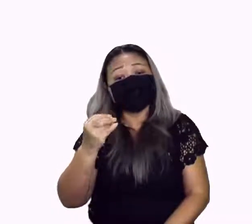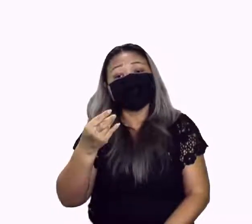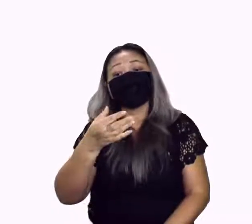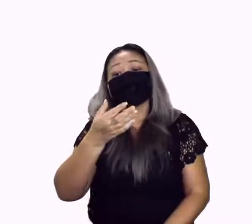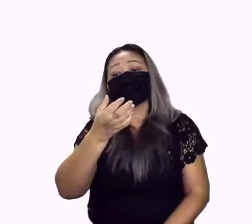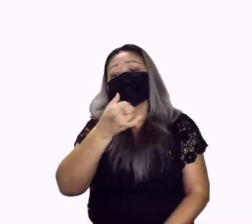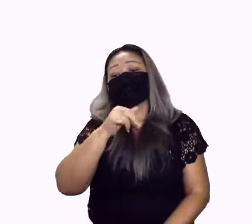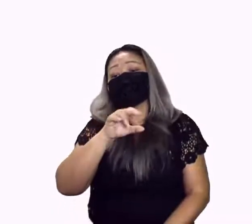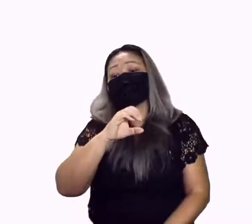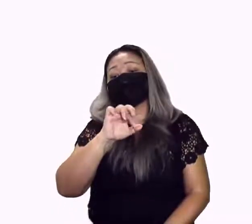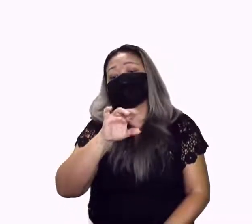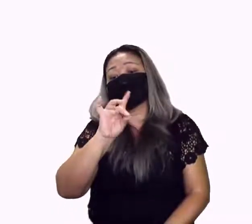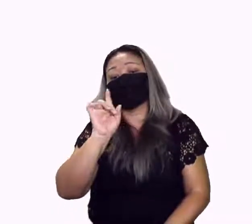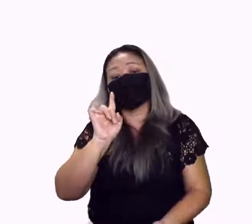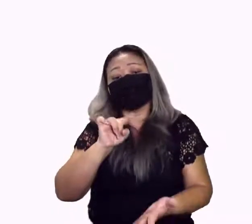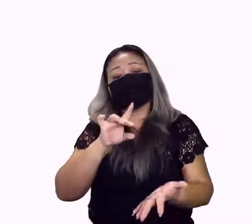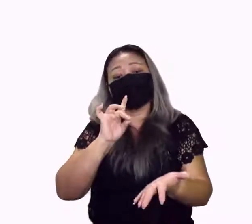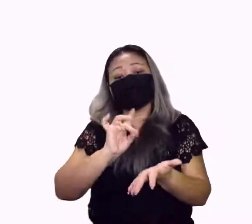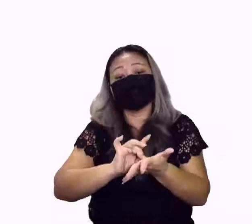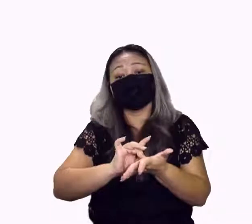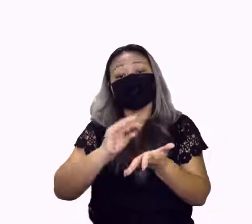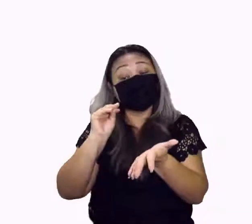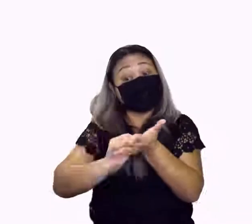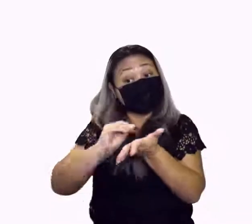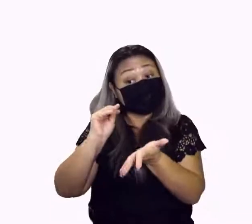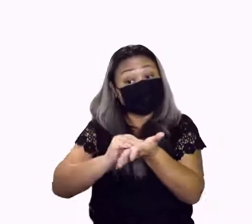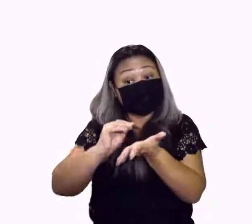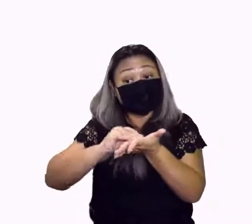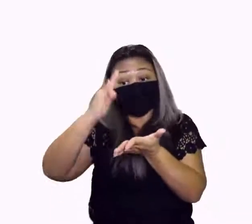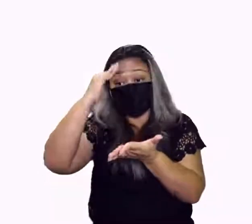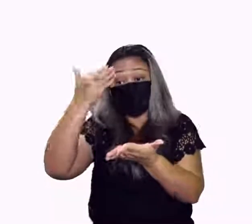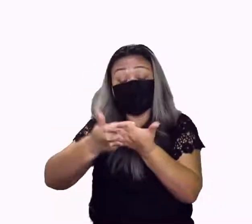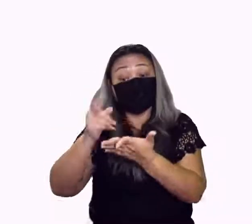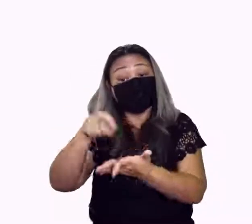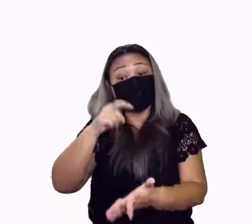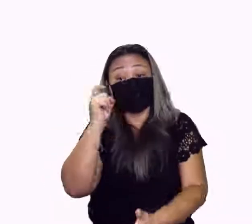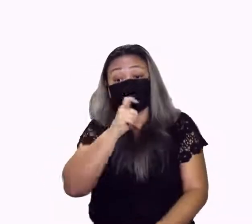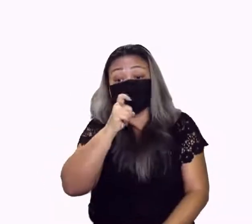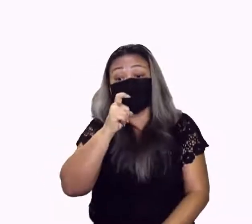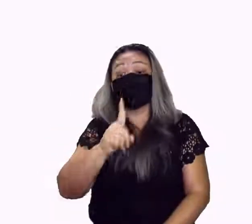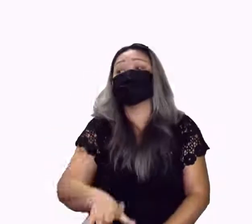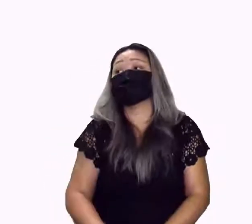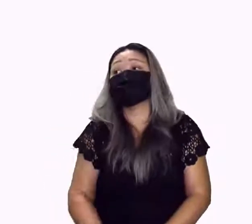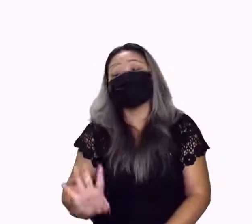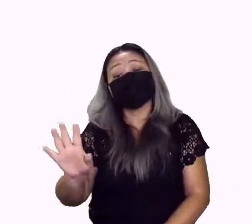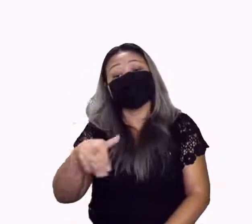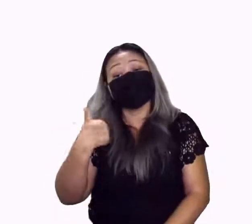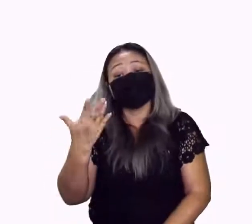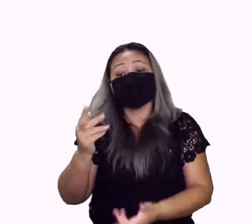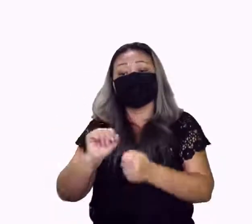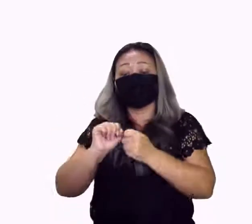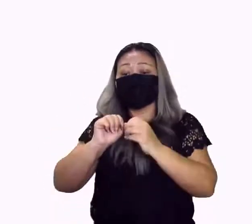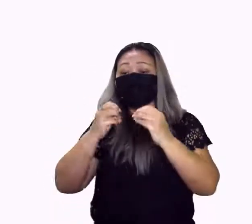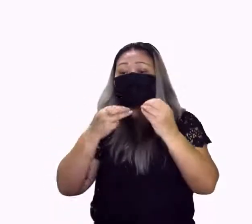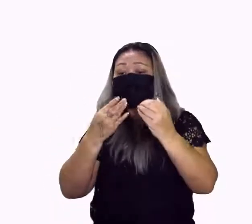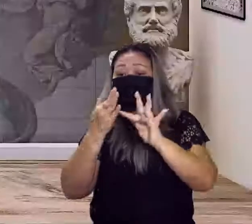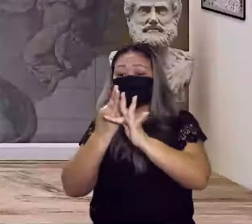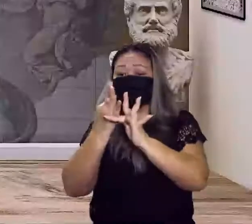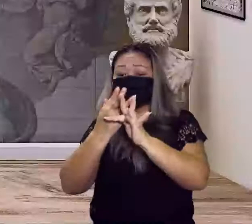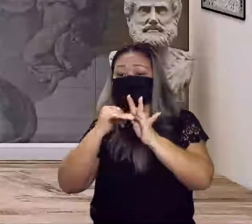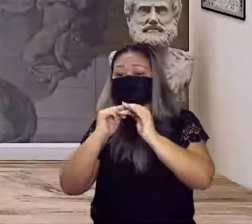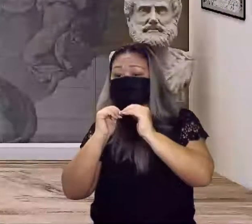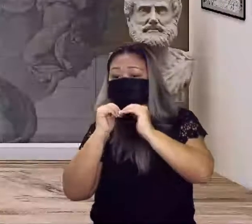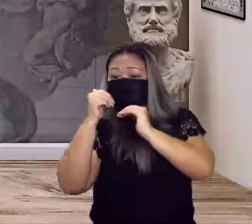sincero é verdadeiro. E que a falta dessa sinceridade é mentira. Gente, na metafísica, o que é a